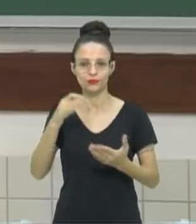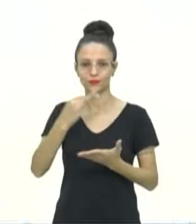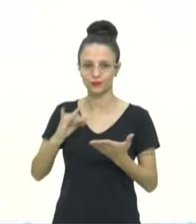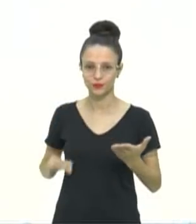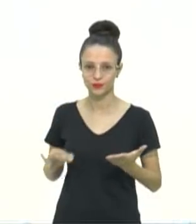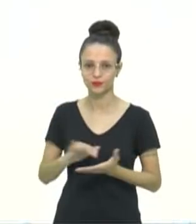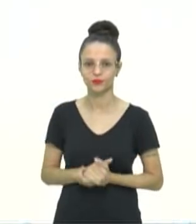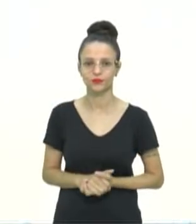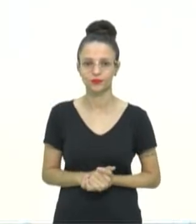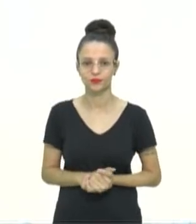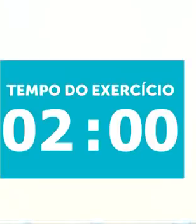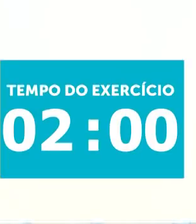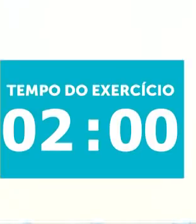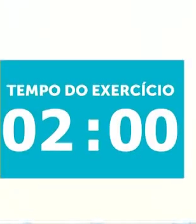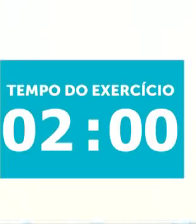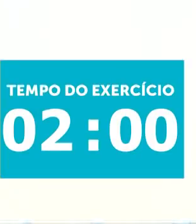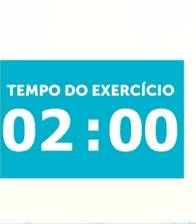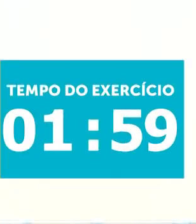correção.